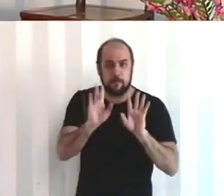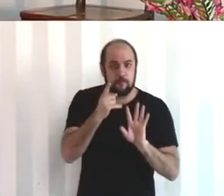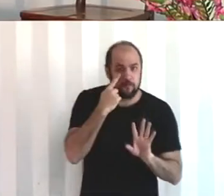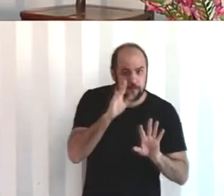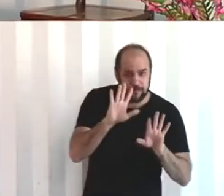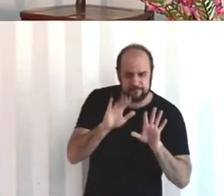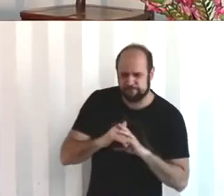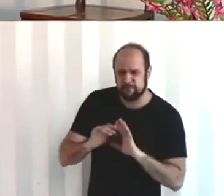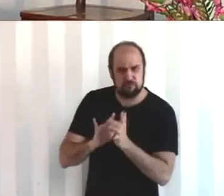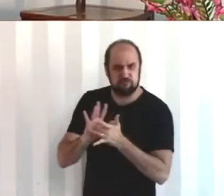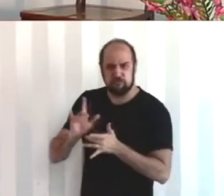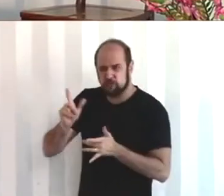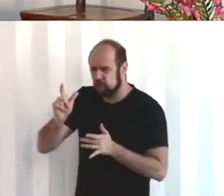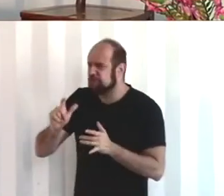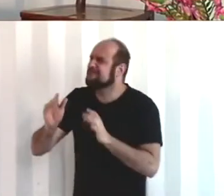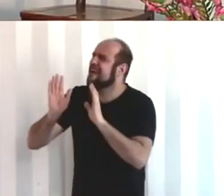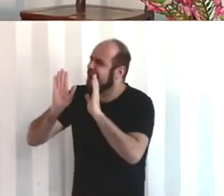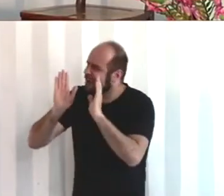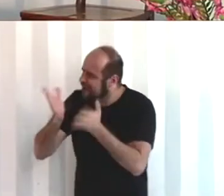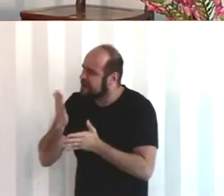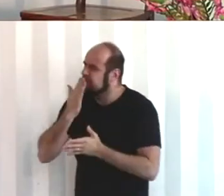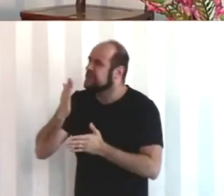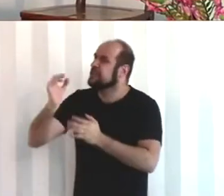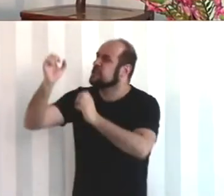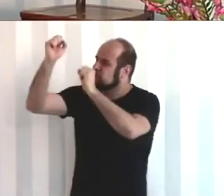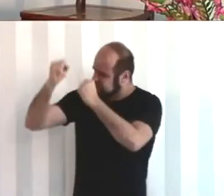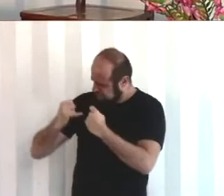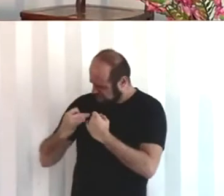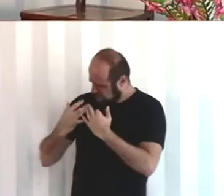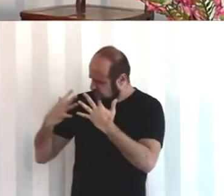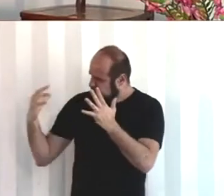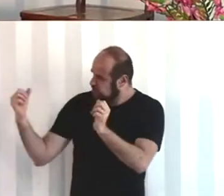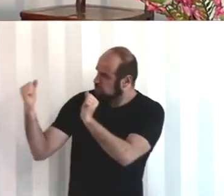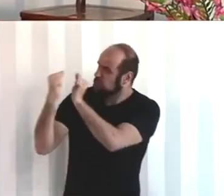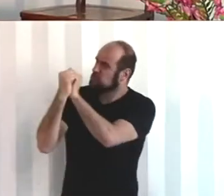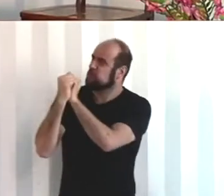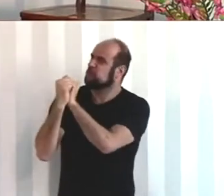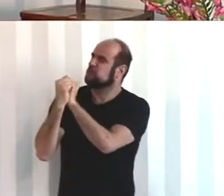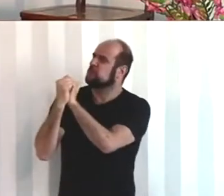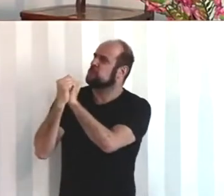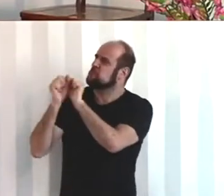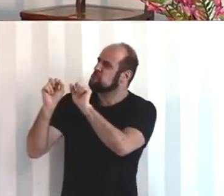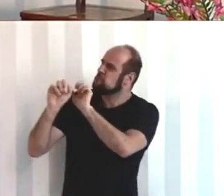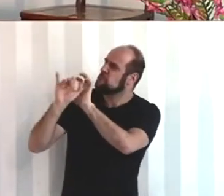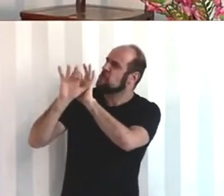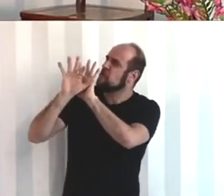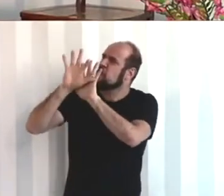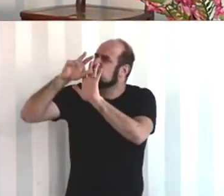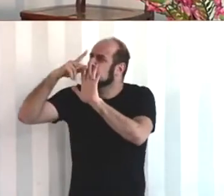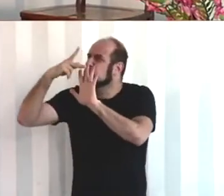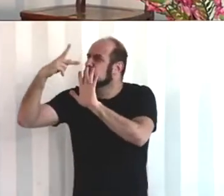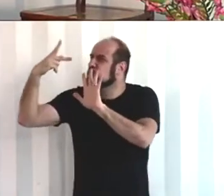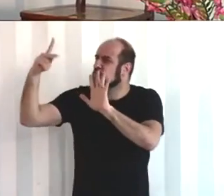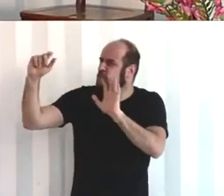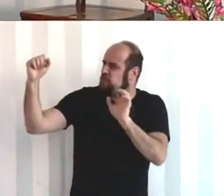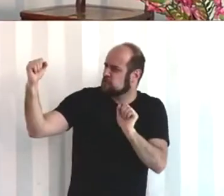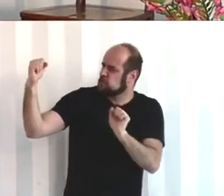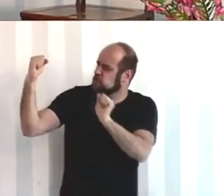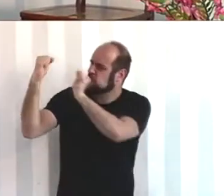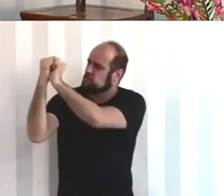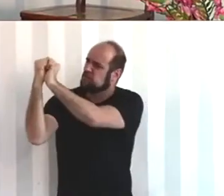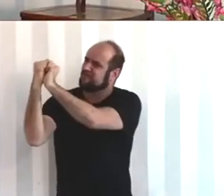agora glorifica-me, ó Pai, contigo mesmo, com a glória que eu tive junto de